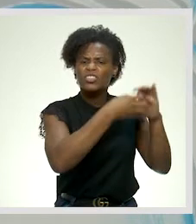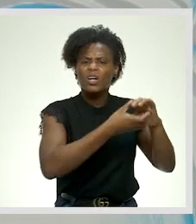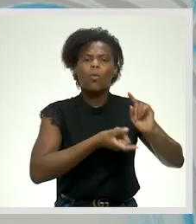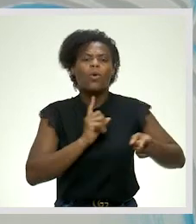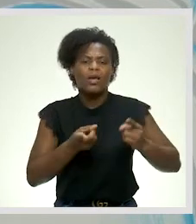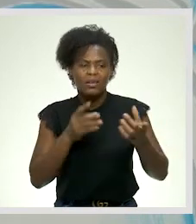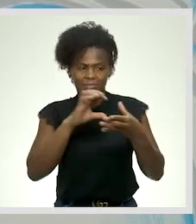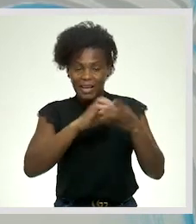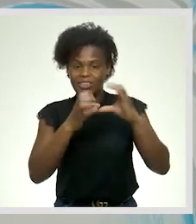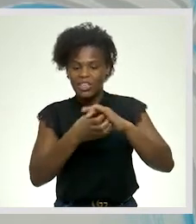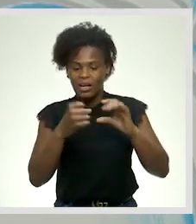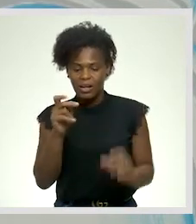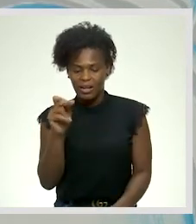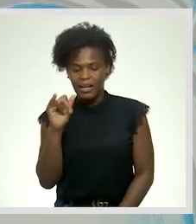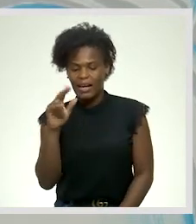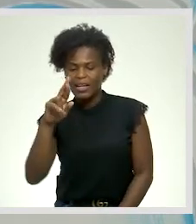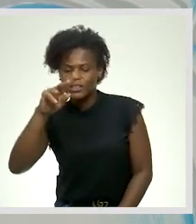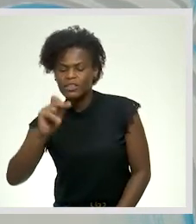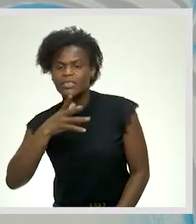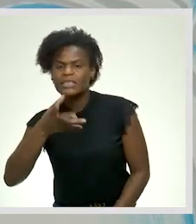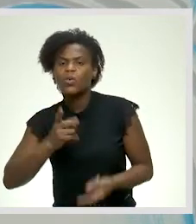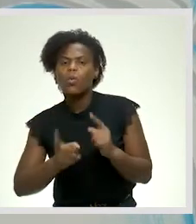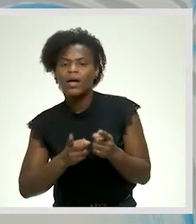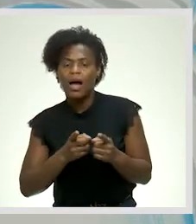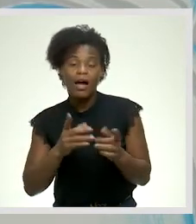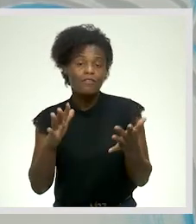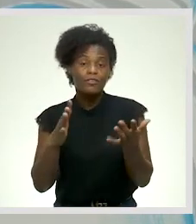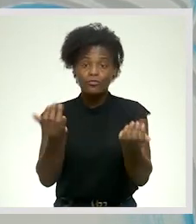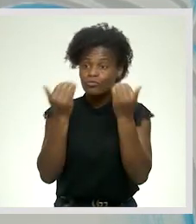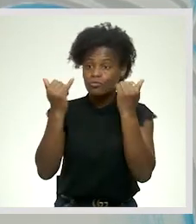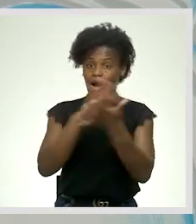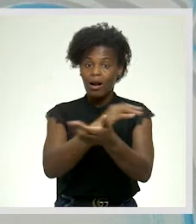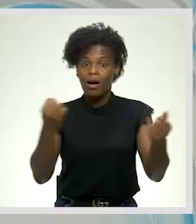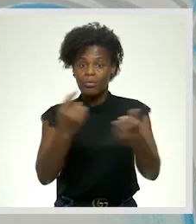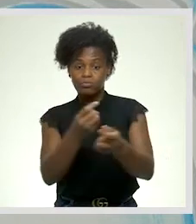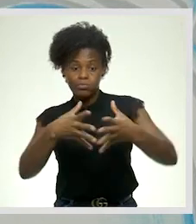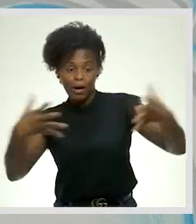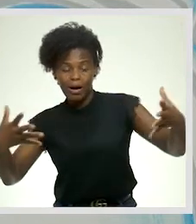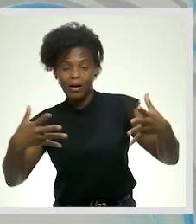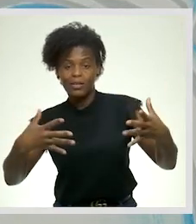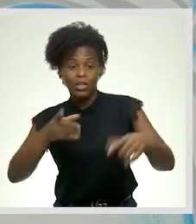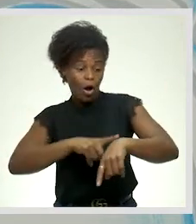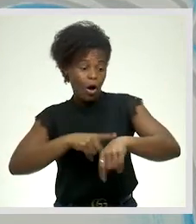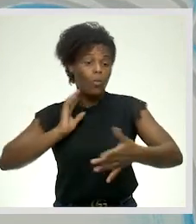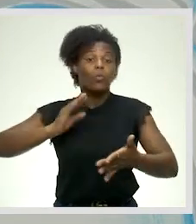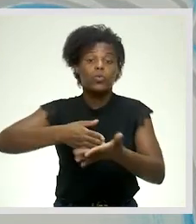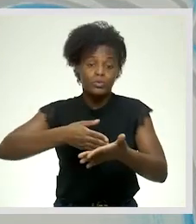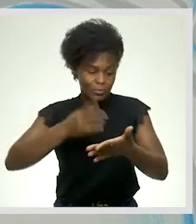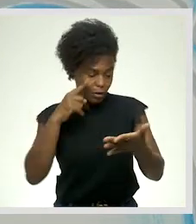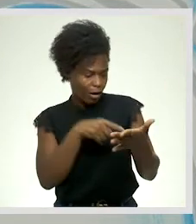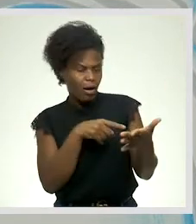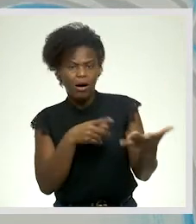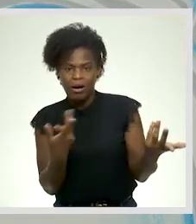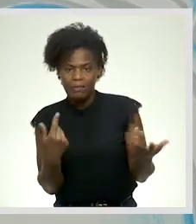caixa, como a própria palavra diz, é uma notícia estrondosa que surge à última da hora. Mas